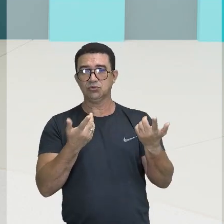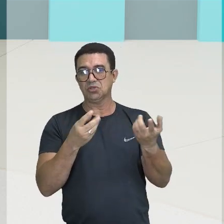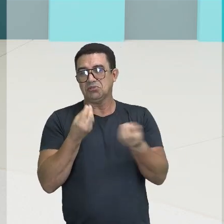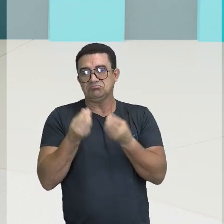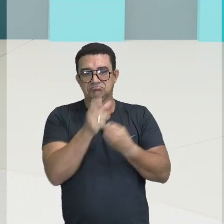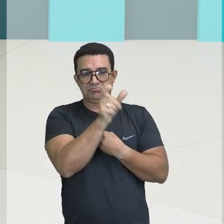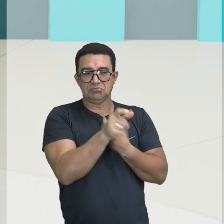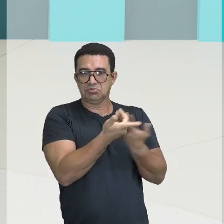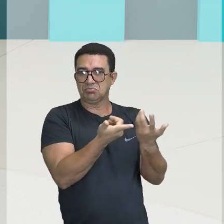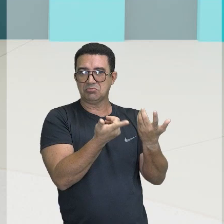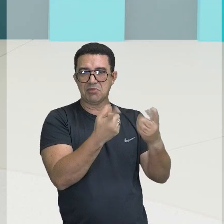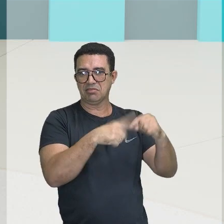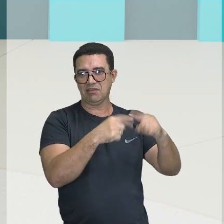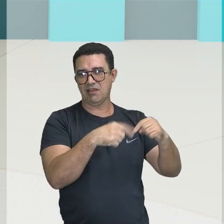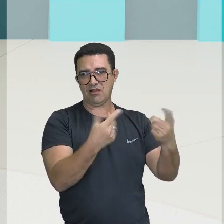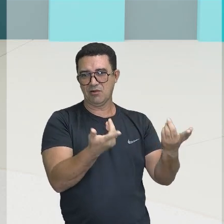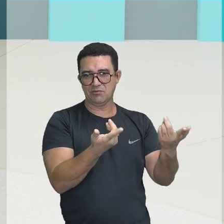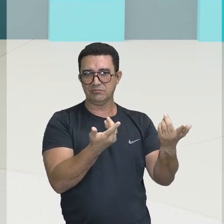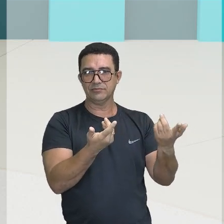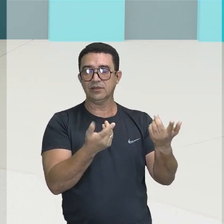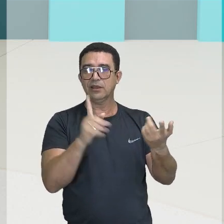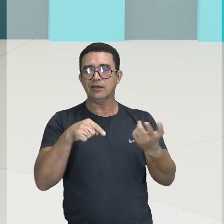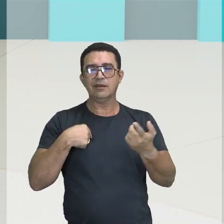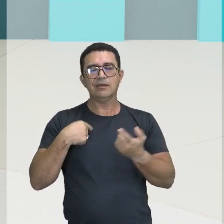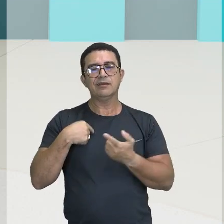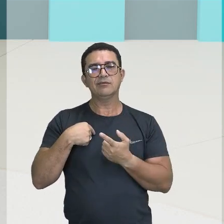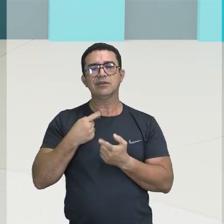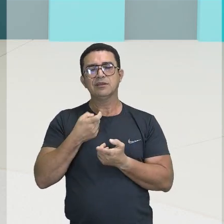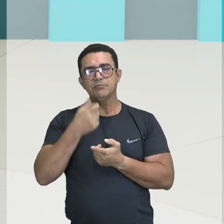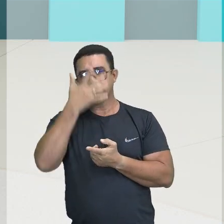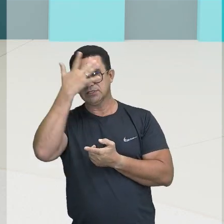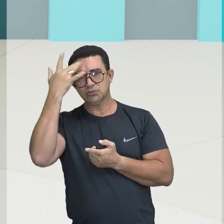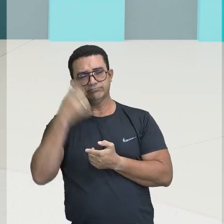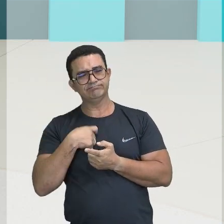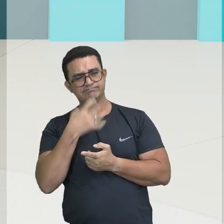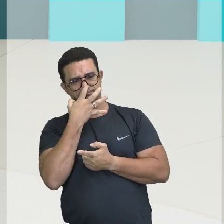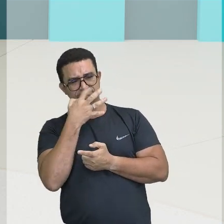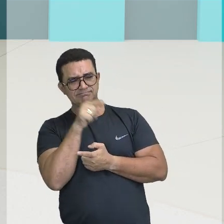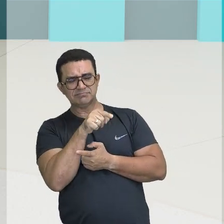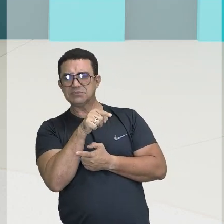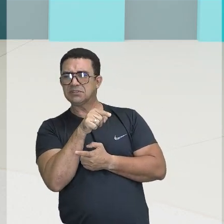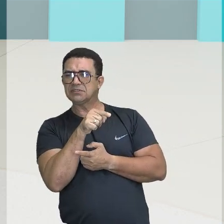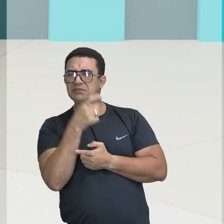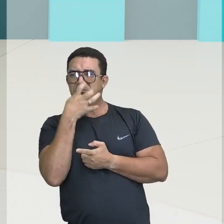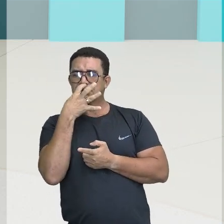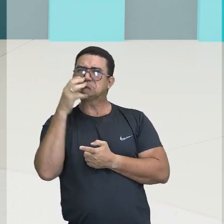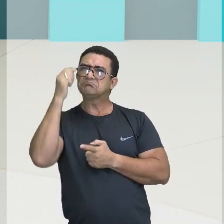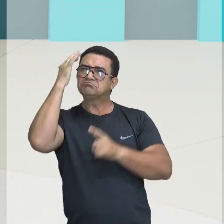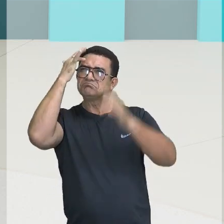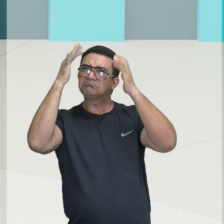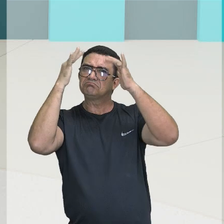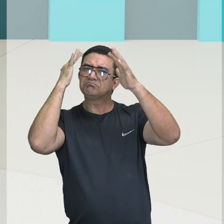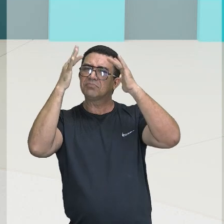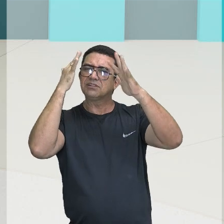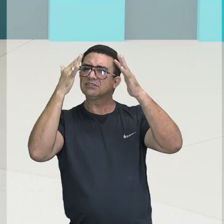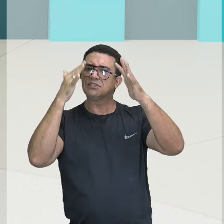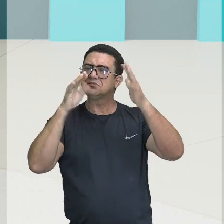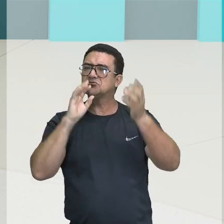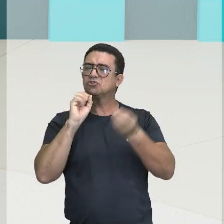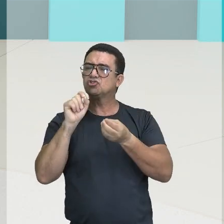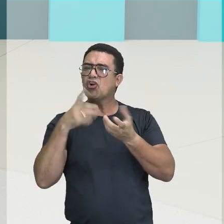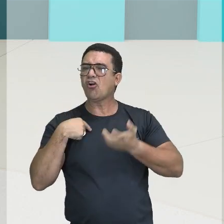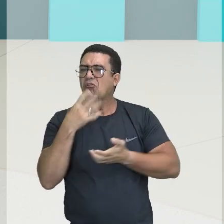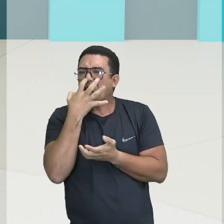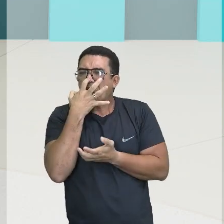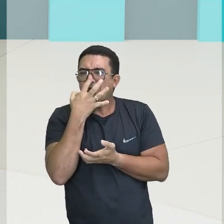A intenção é refletir de modo subjetivo sobre a peça artística, não apenas a